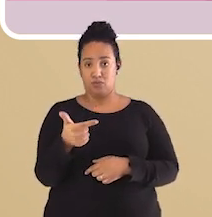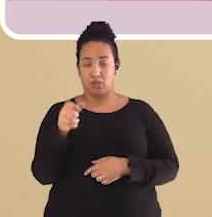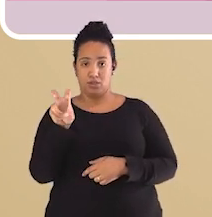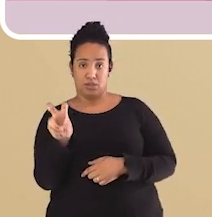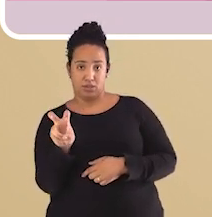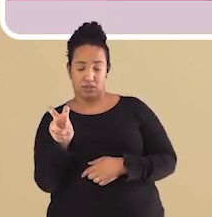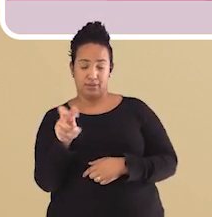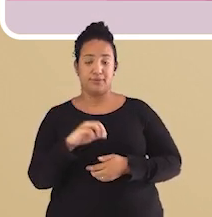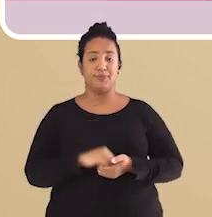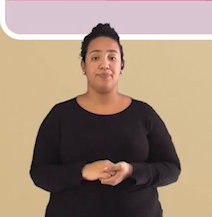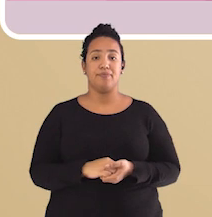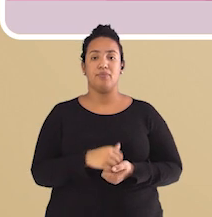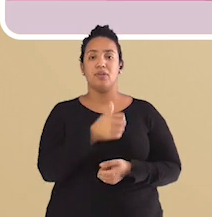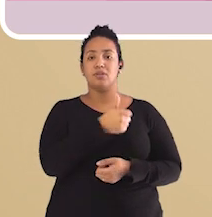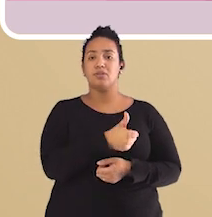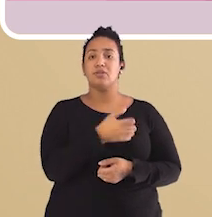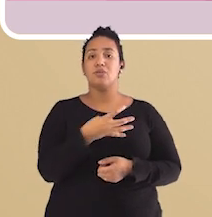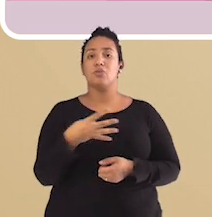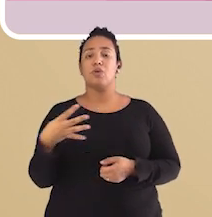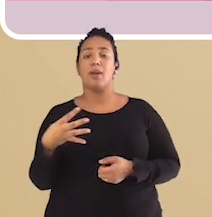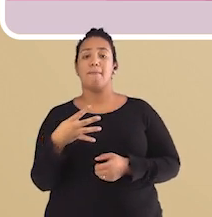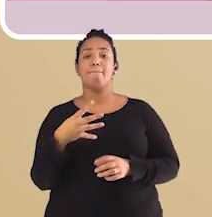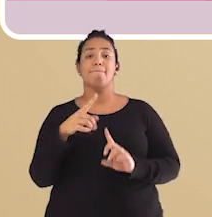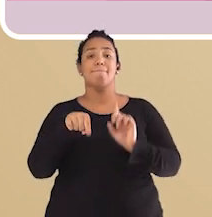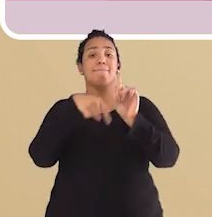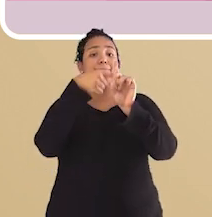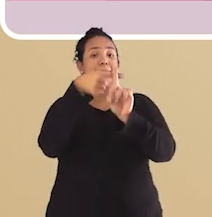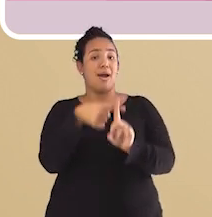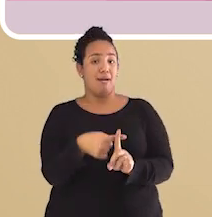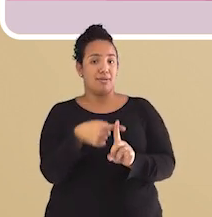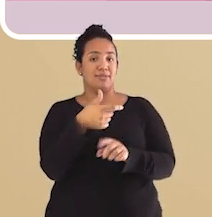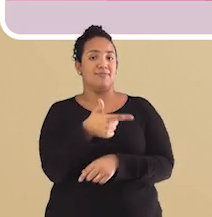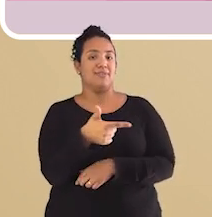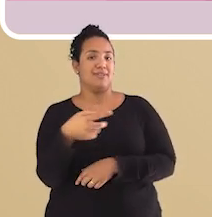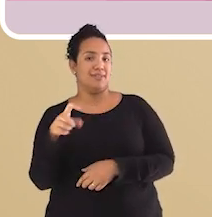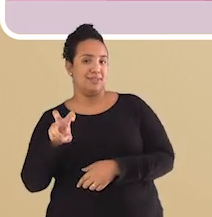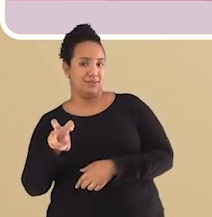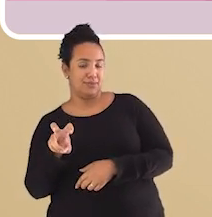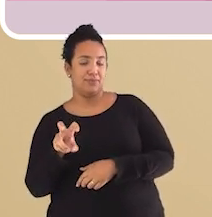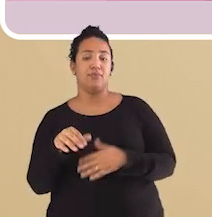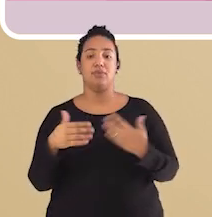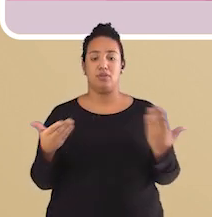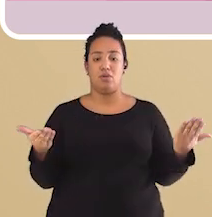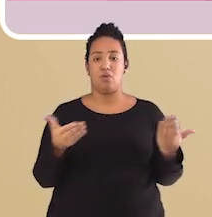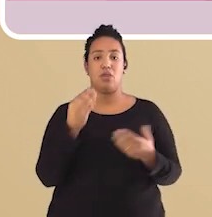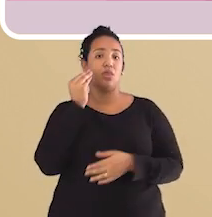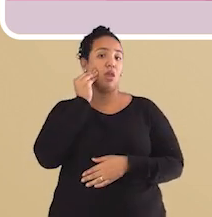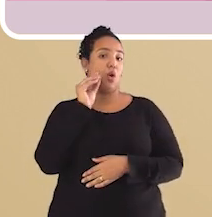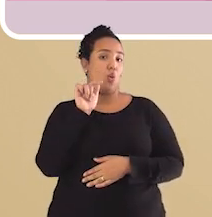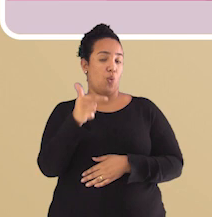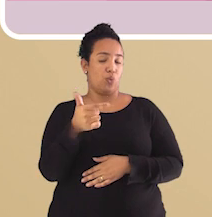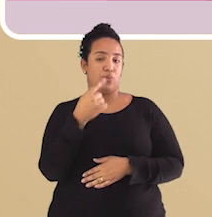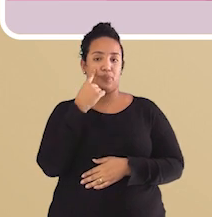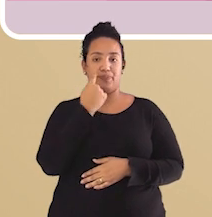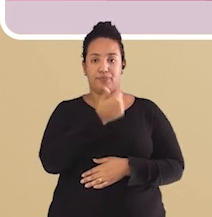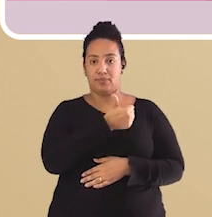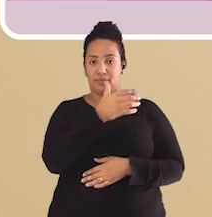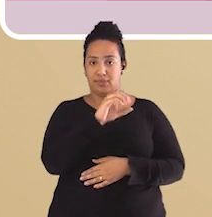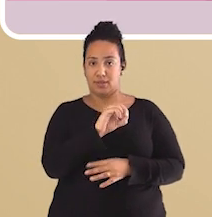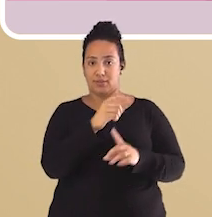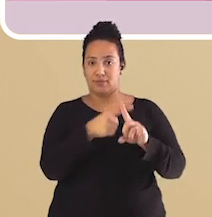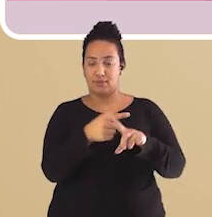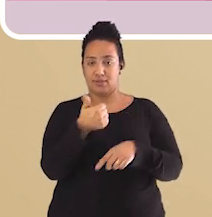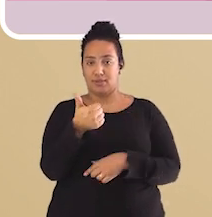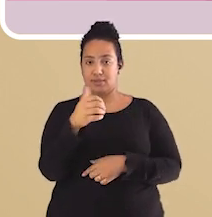25. Como 144 é maior que 25, nós vamos tentar outro número. 10 vezes